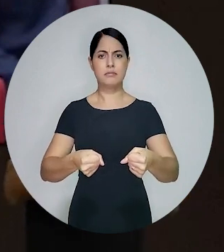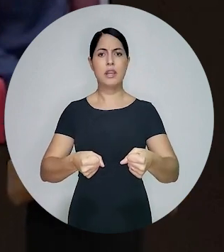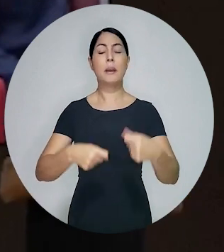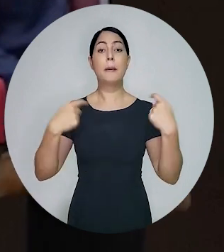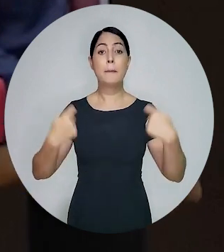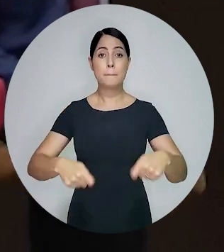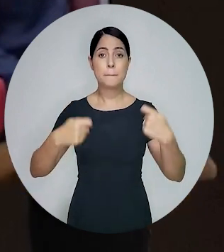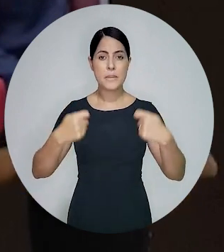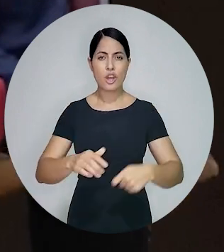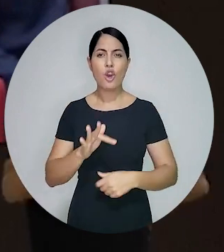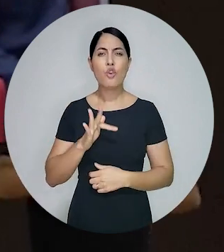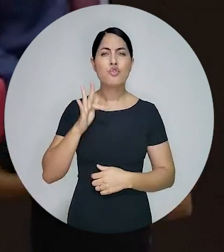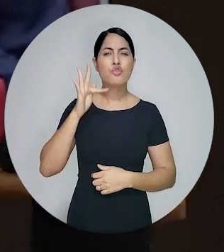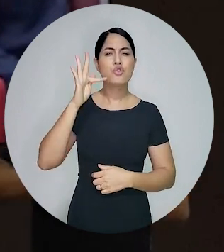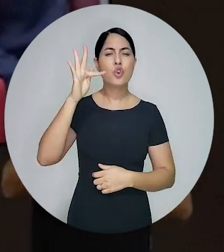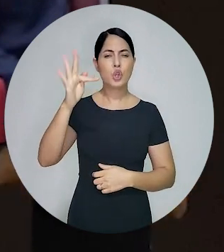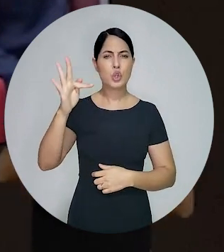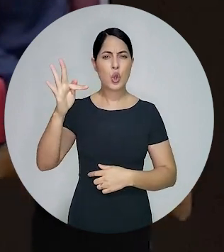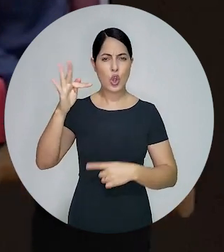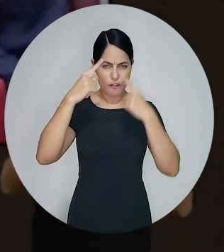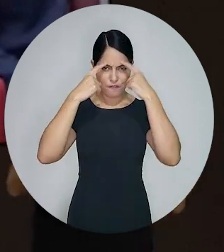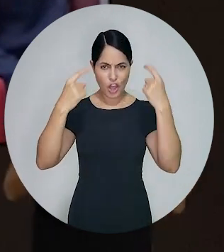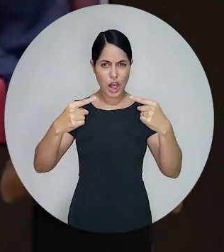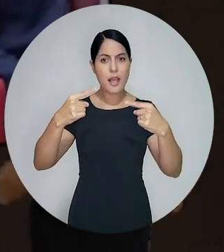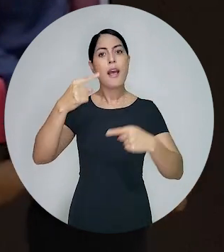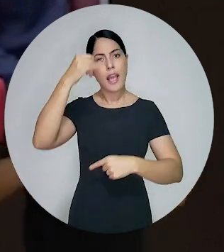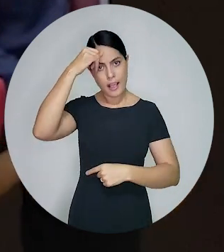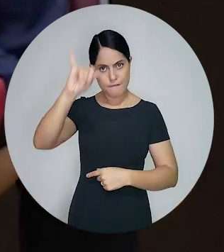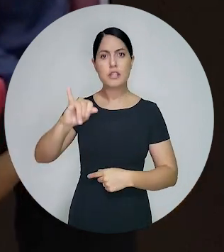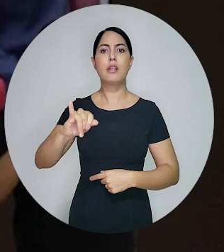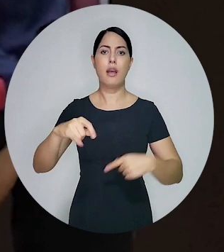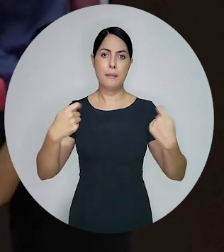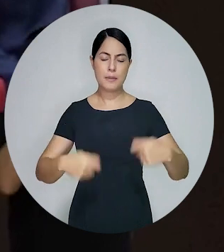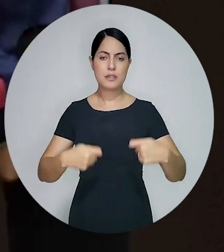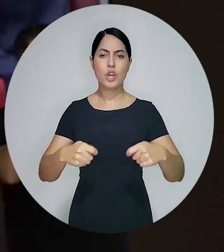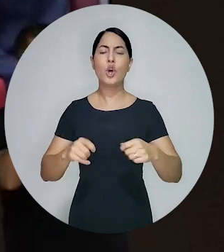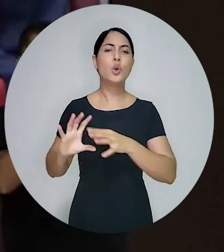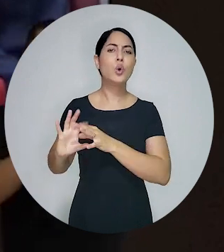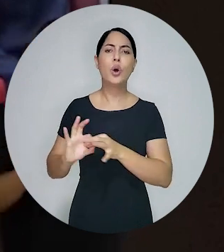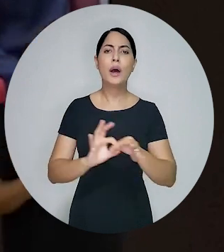sejam organizadas e que mais prevenção e predição sejam